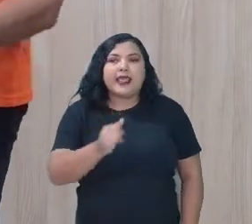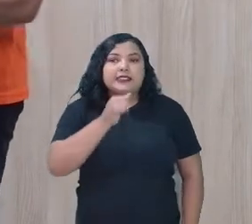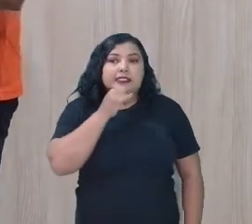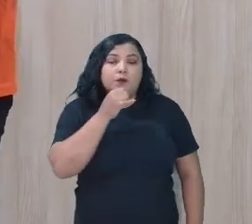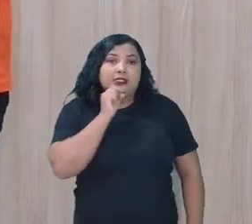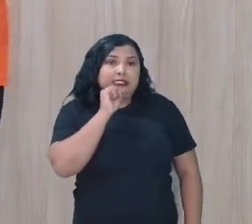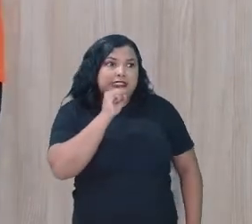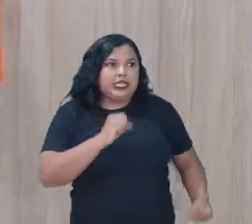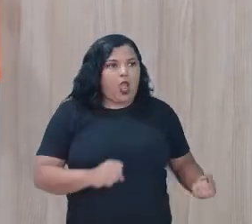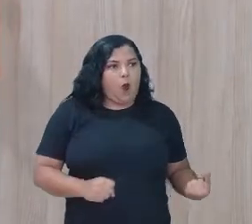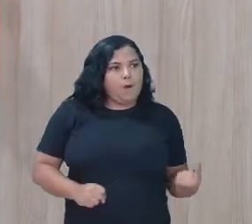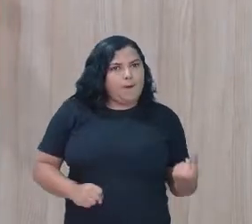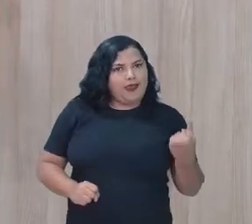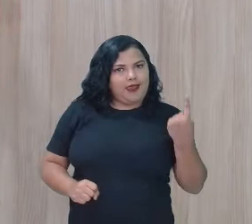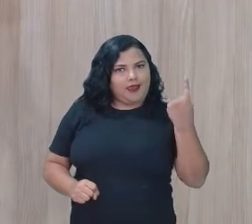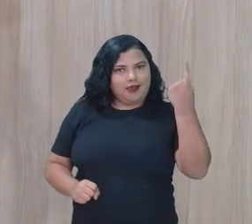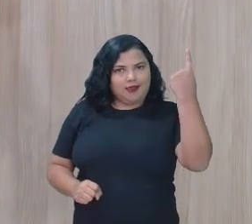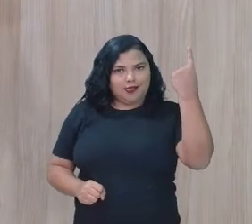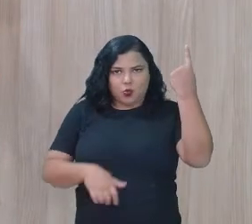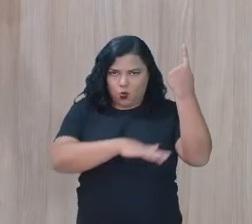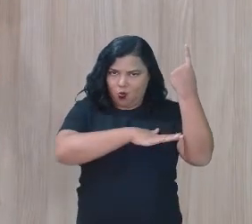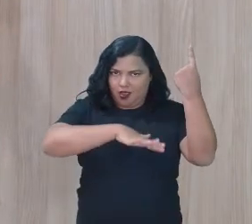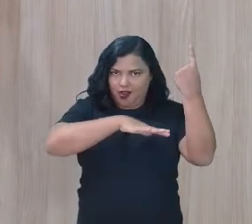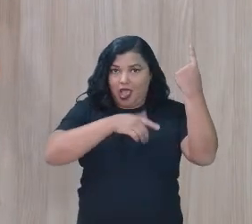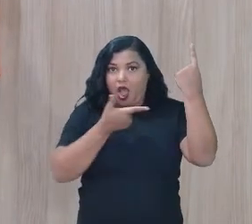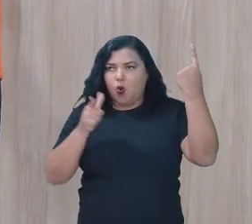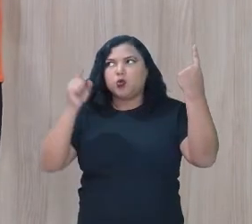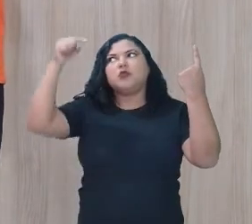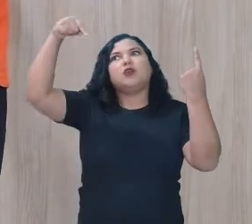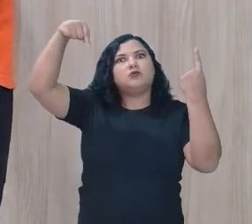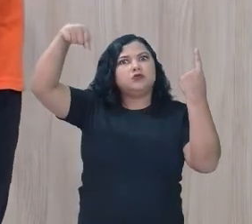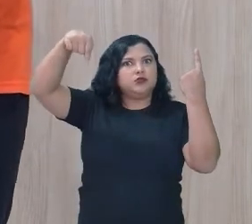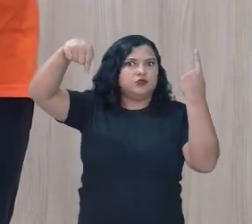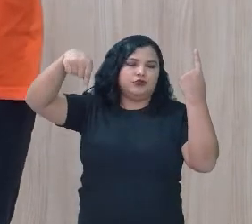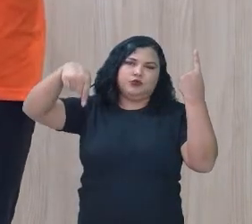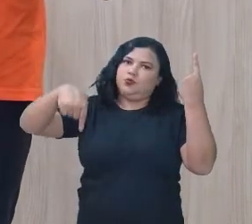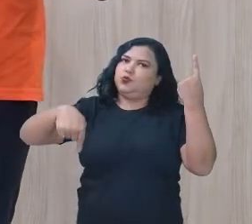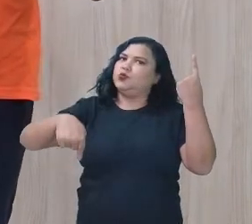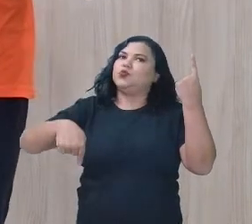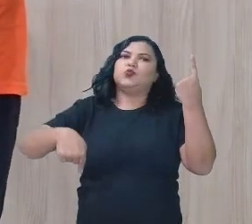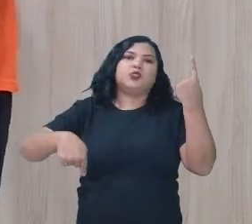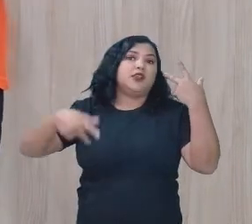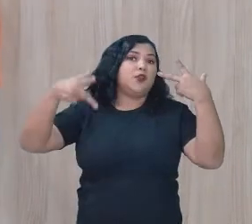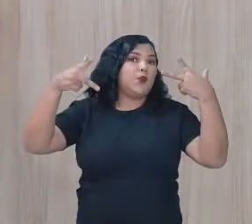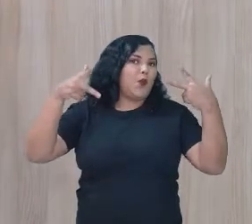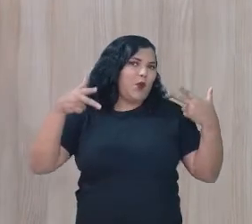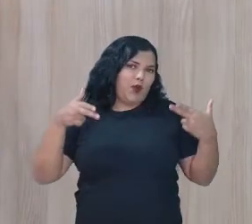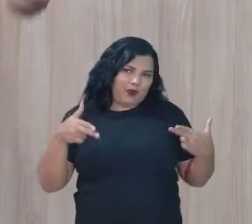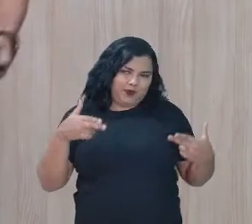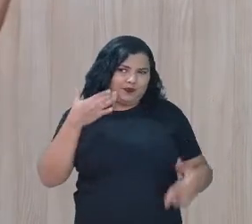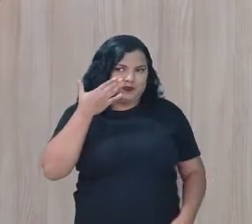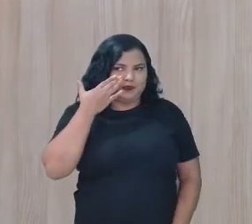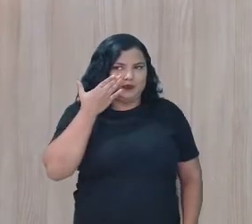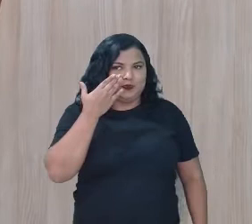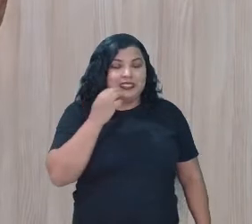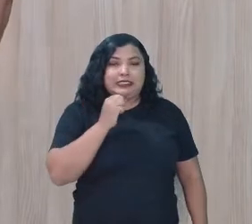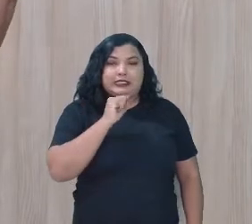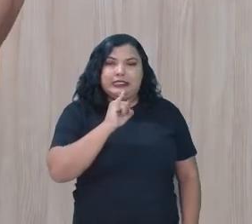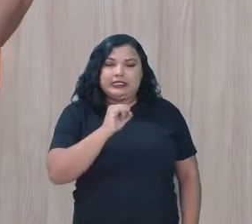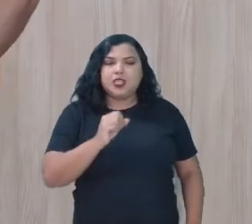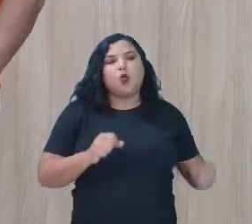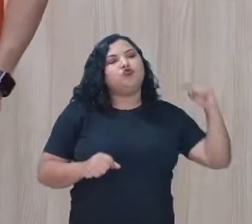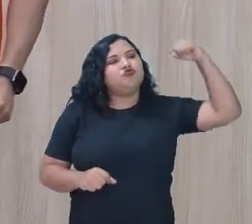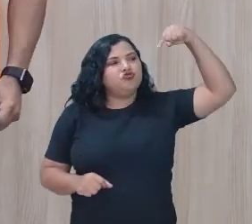proporcionais, se eu aumento uma grandeza, a outra ela precisa diminuir, certo? Se